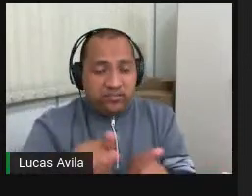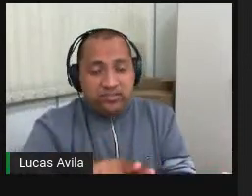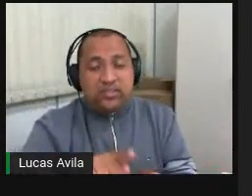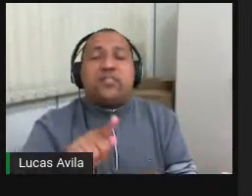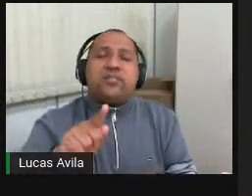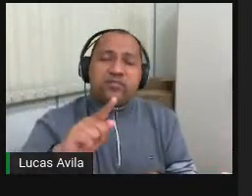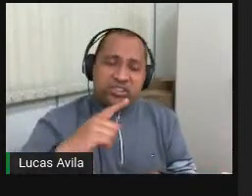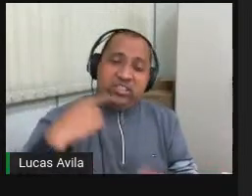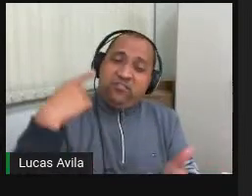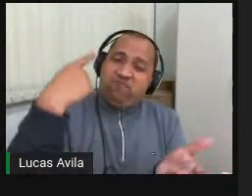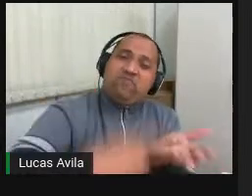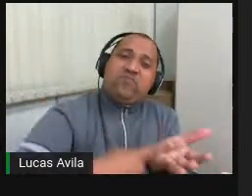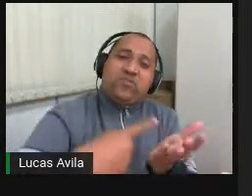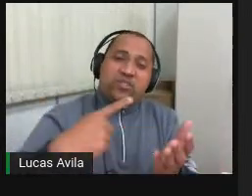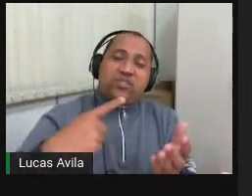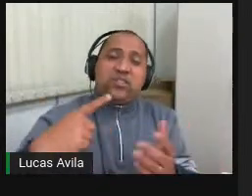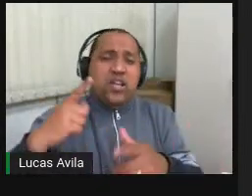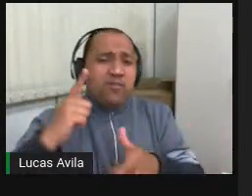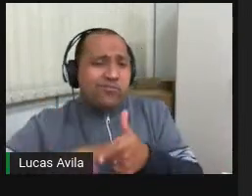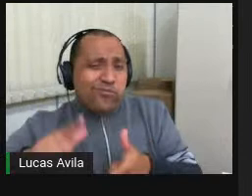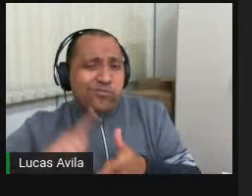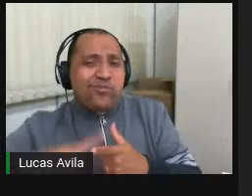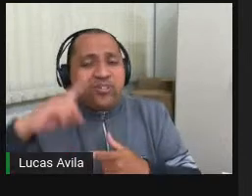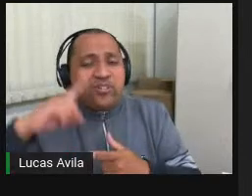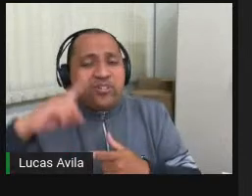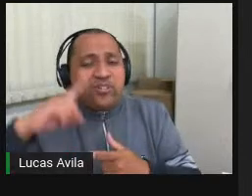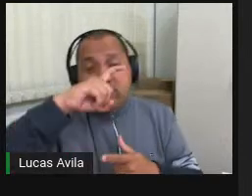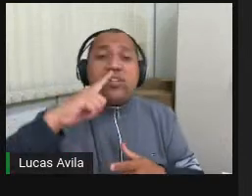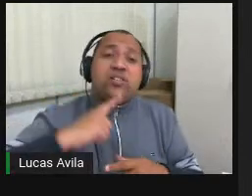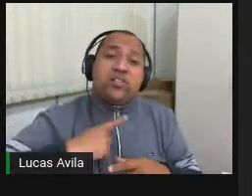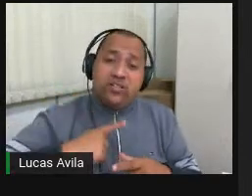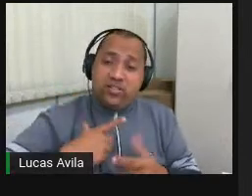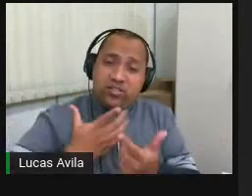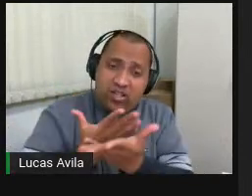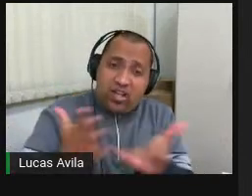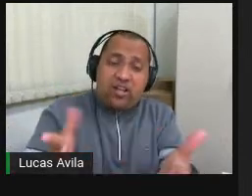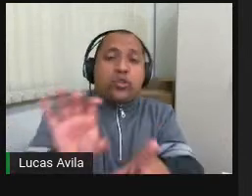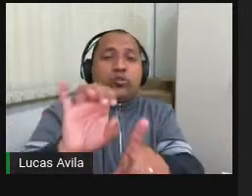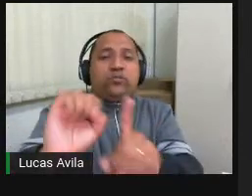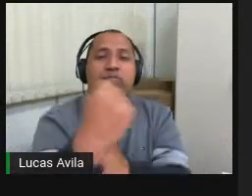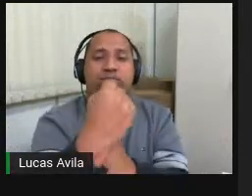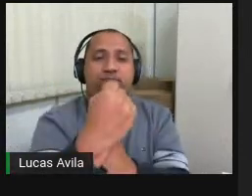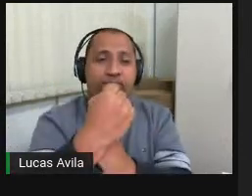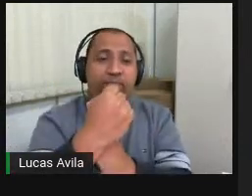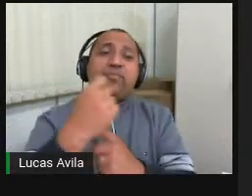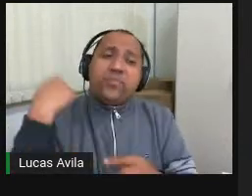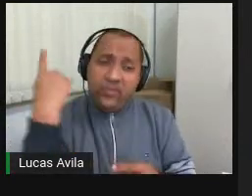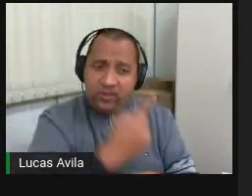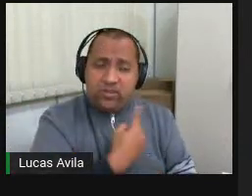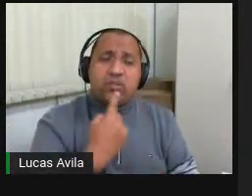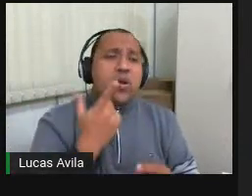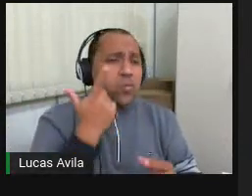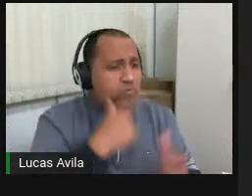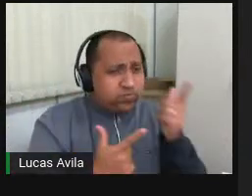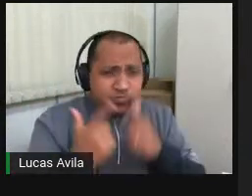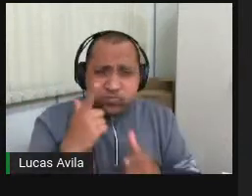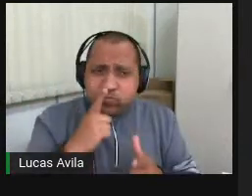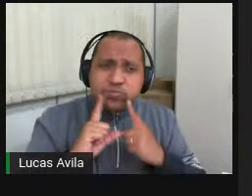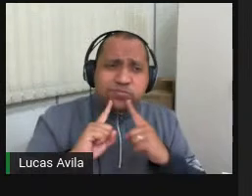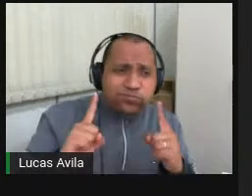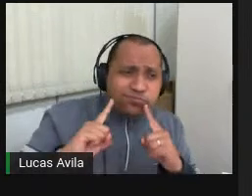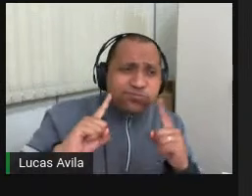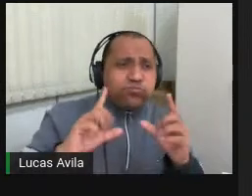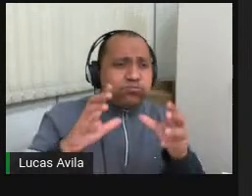sério compromisso com problemas e desafios concretos colocados pela sociedade. Cabe a ela formar quadros críticos, ou